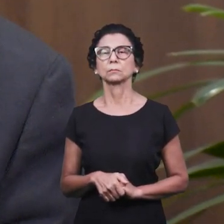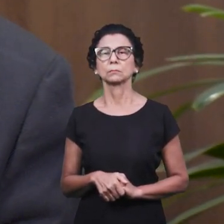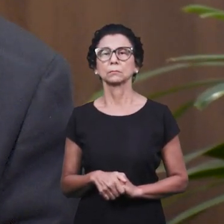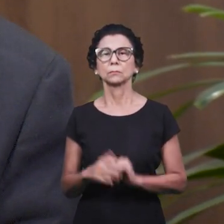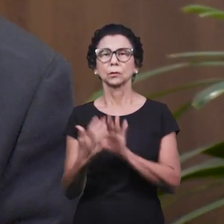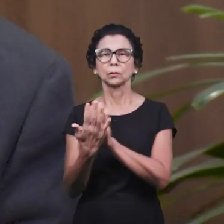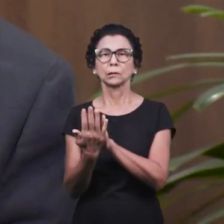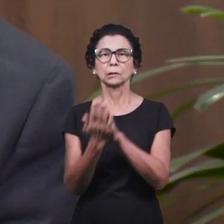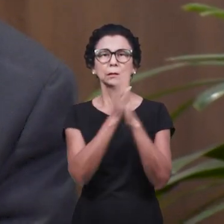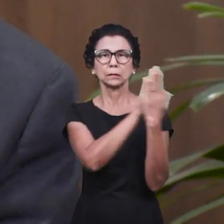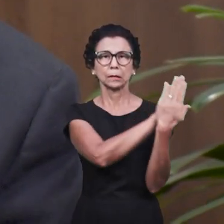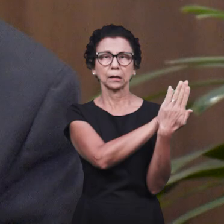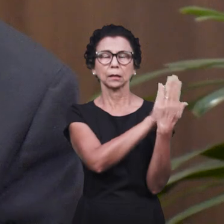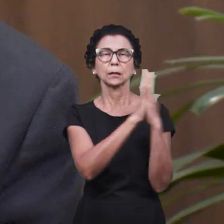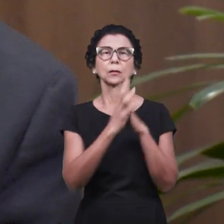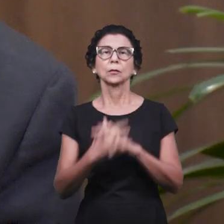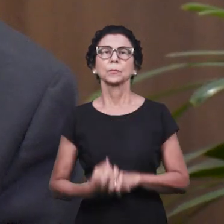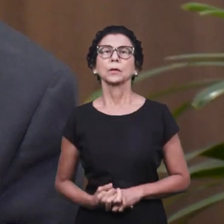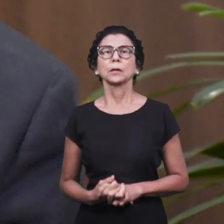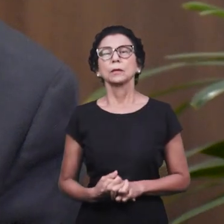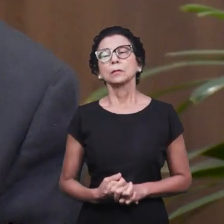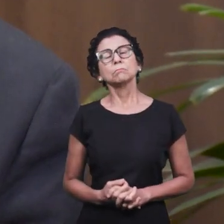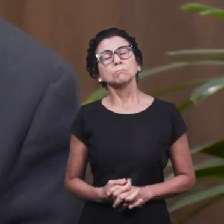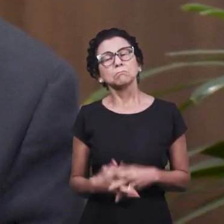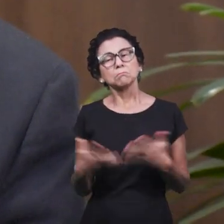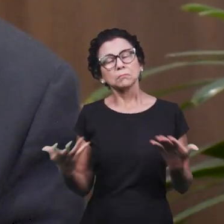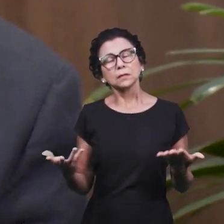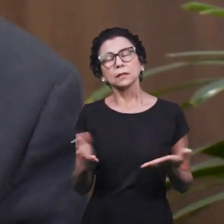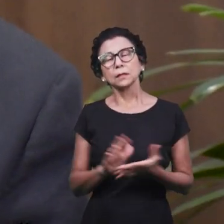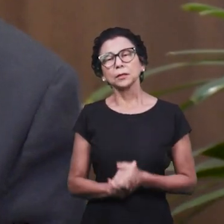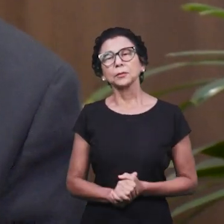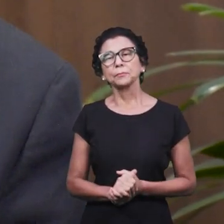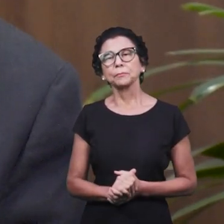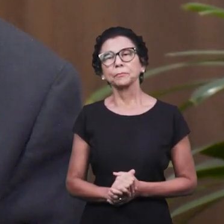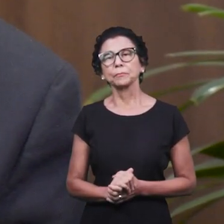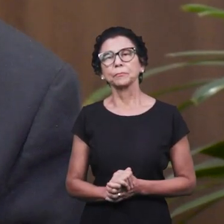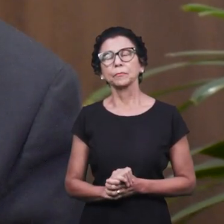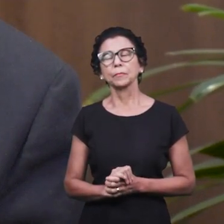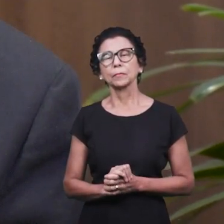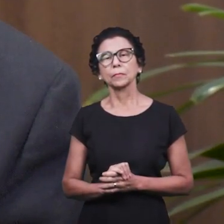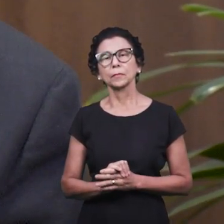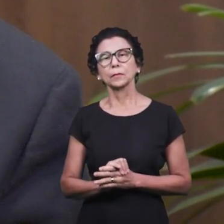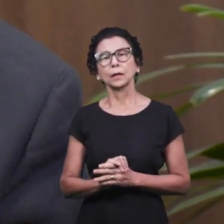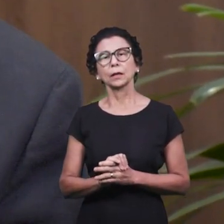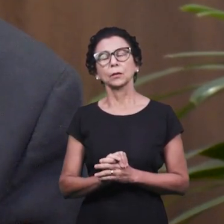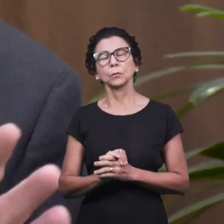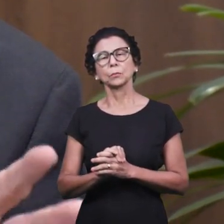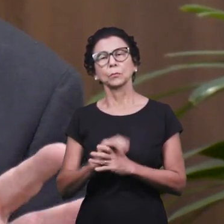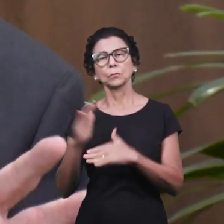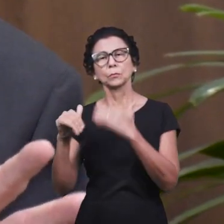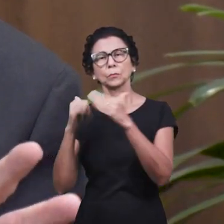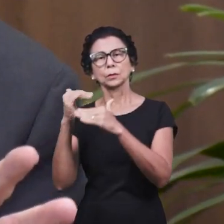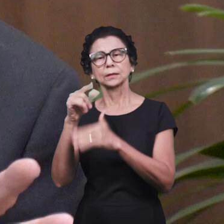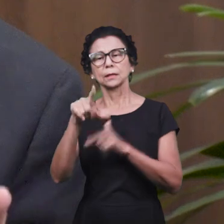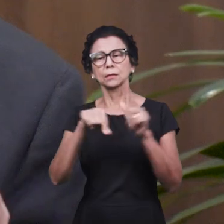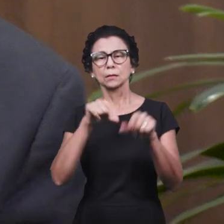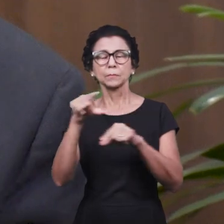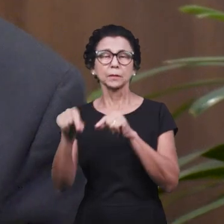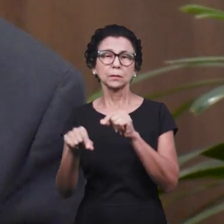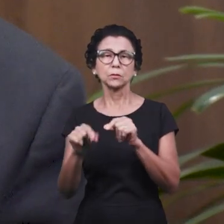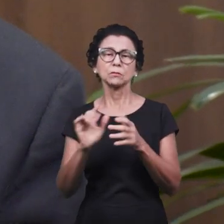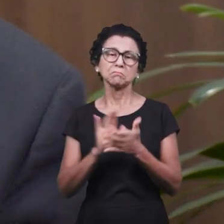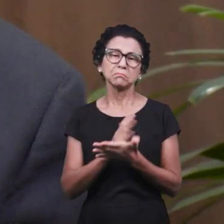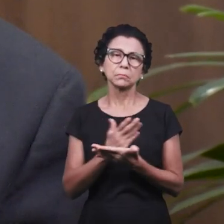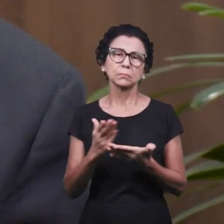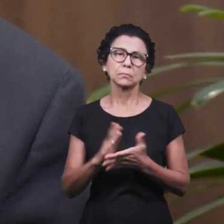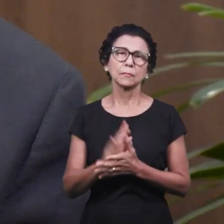intercâmbio através do Rotary é basicamente isso, é um processo seletivo e depois tem todo estou falando da parte técnica, né?